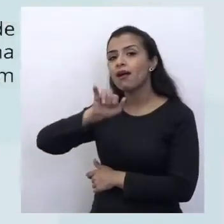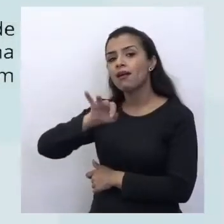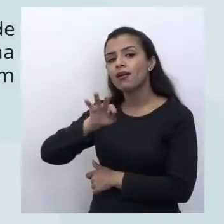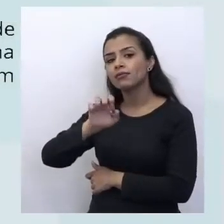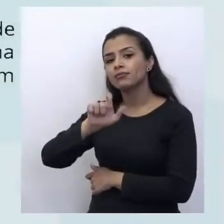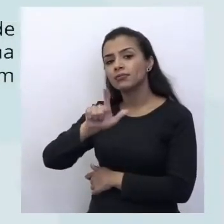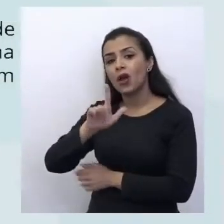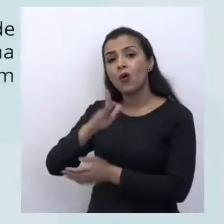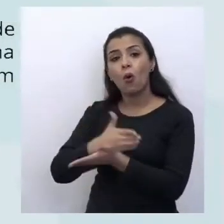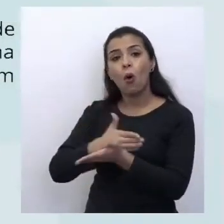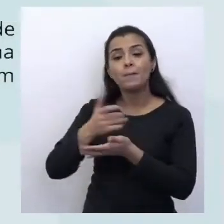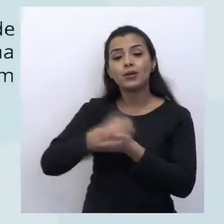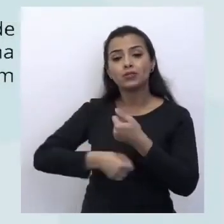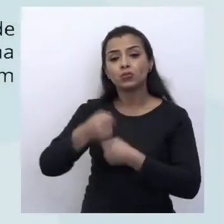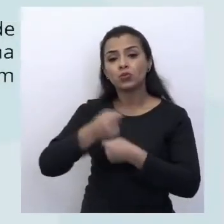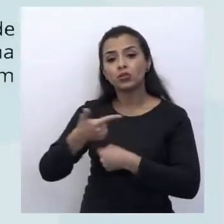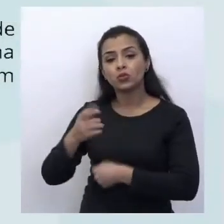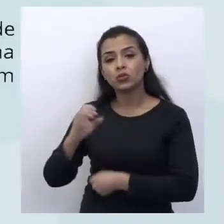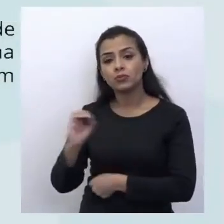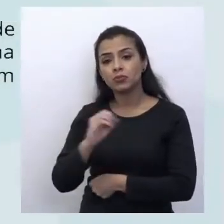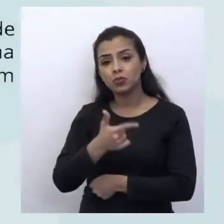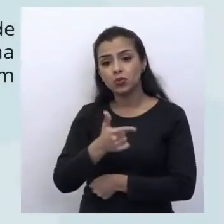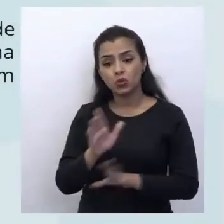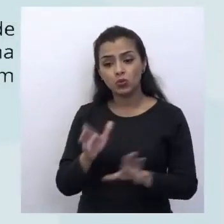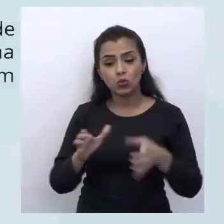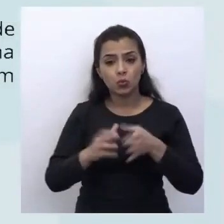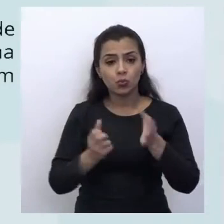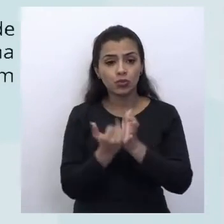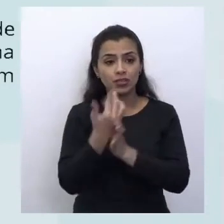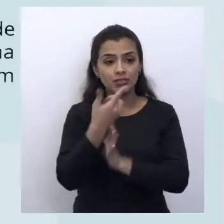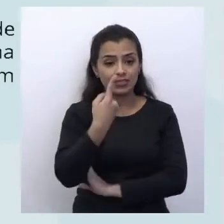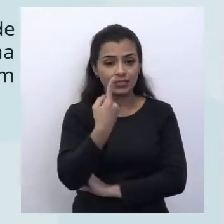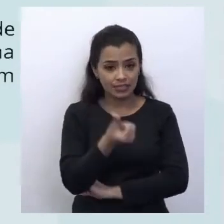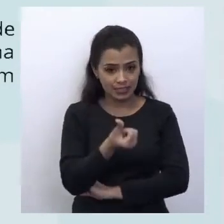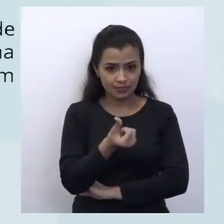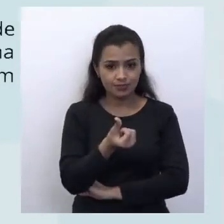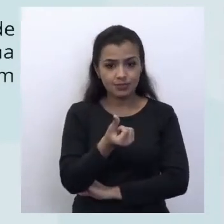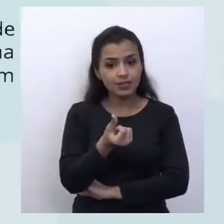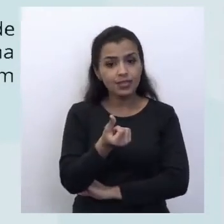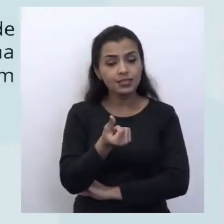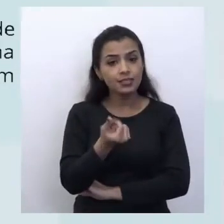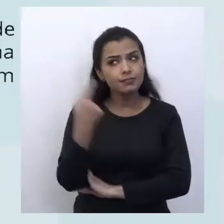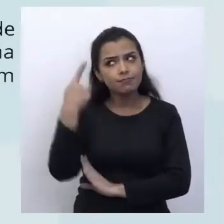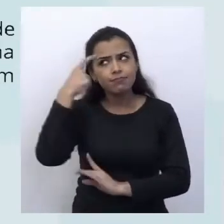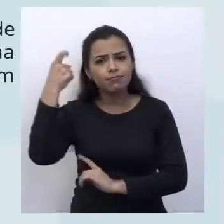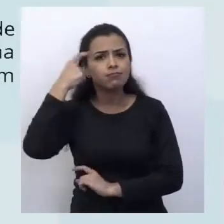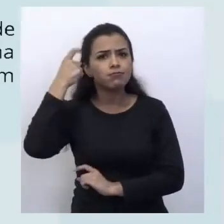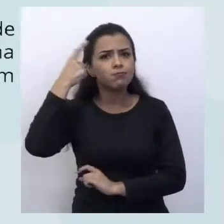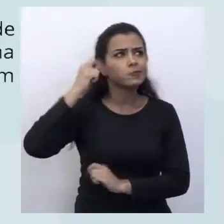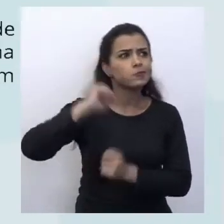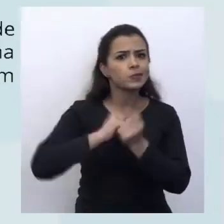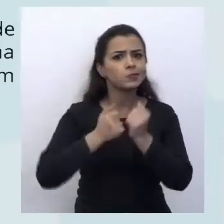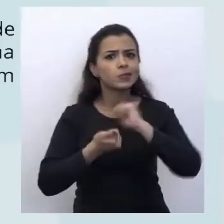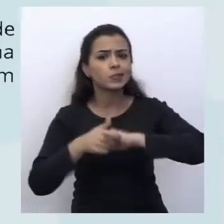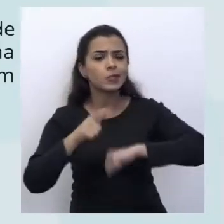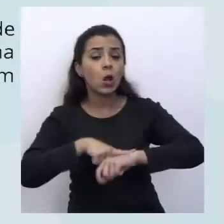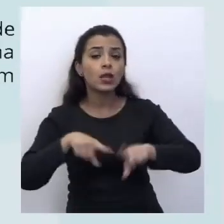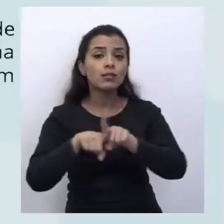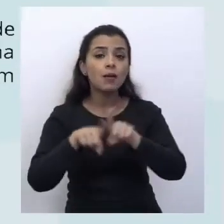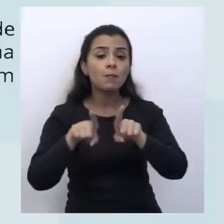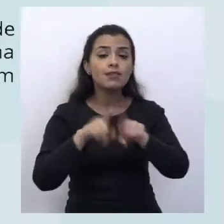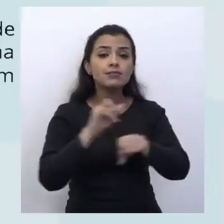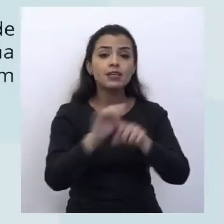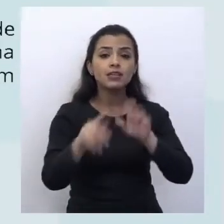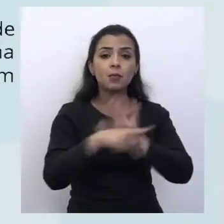por 16 integrantes, dedicando-se à pesquisa das técnicas da improvisação e do palhaço. É uma das únicas do mundo a combinar